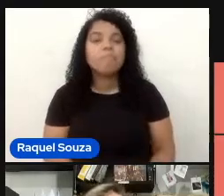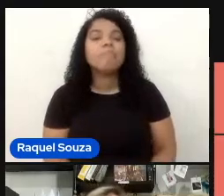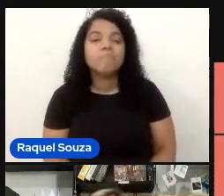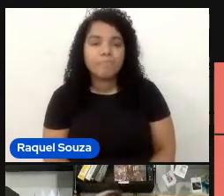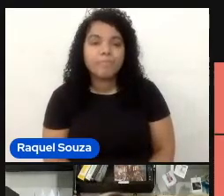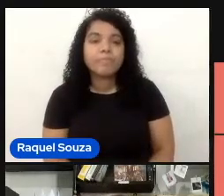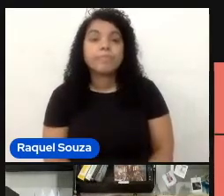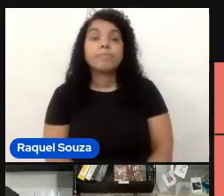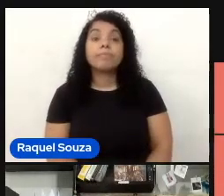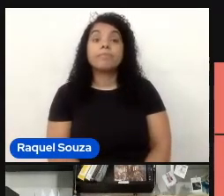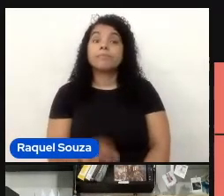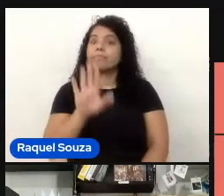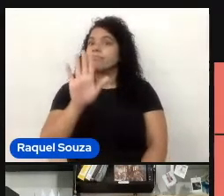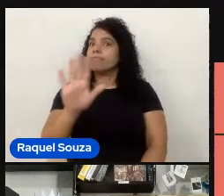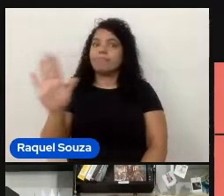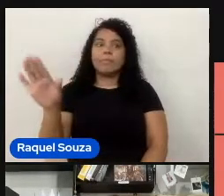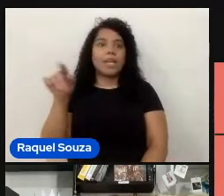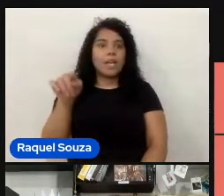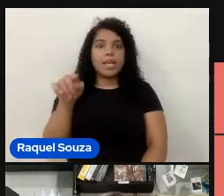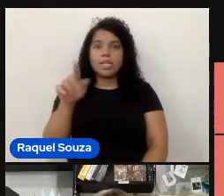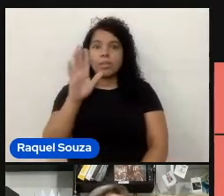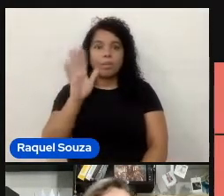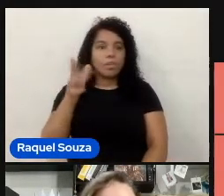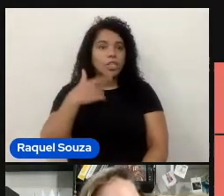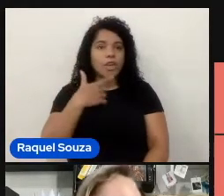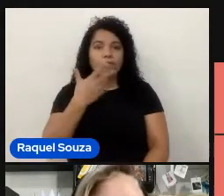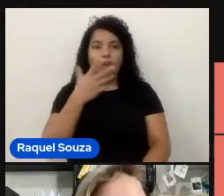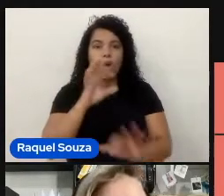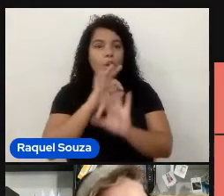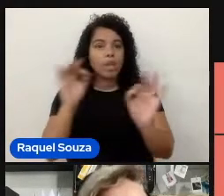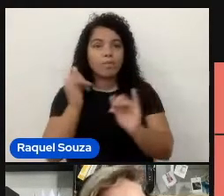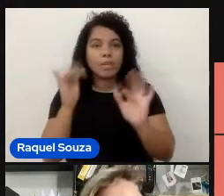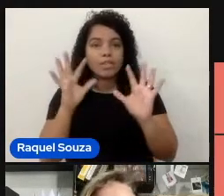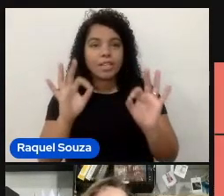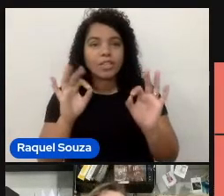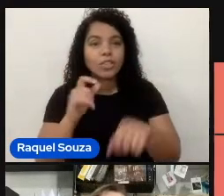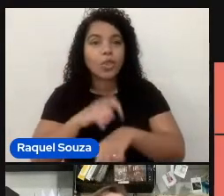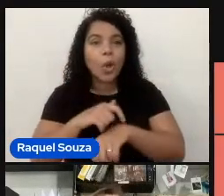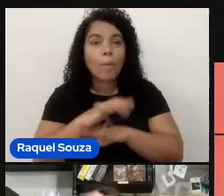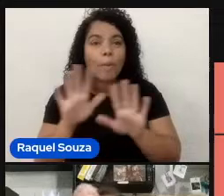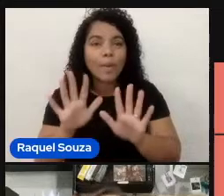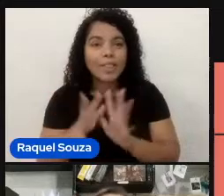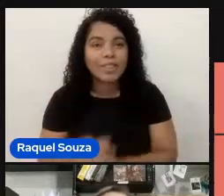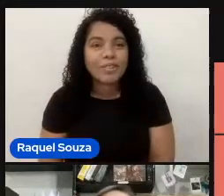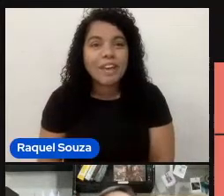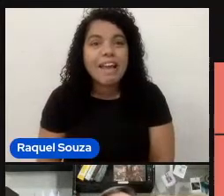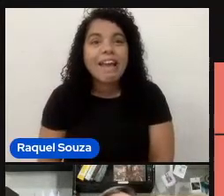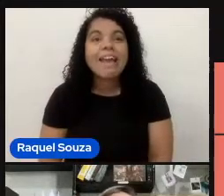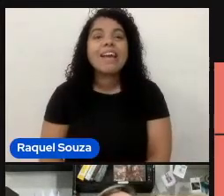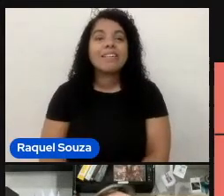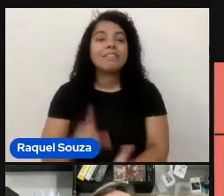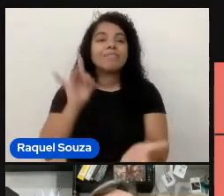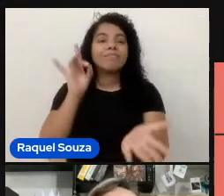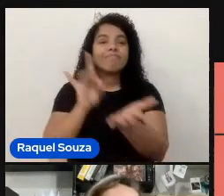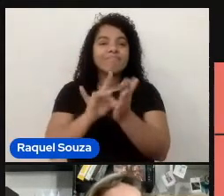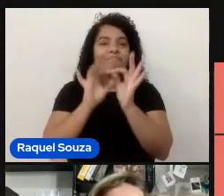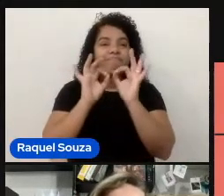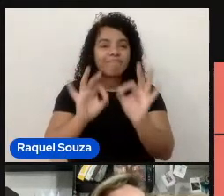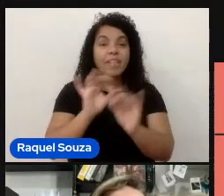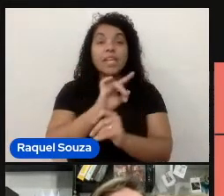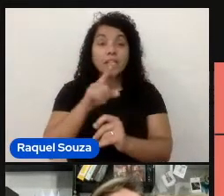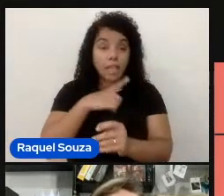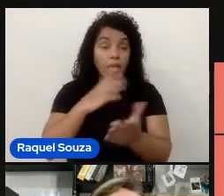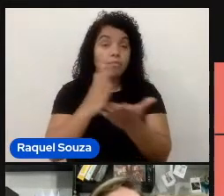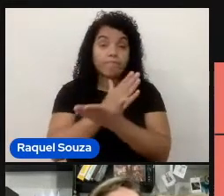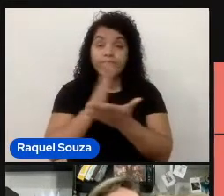Isso aí, para mim, já se foi a chave do momento. Porque realmente existem situações em que a